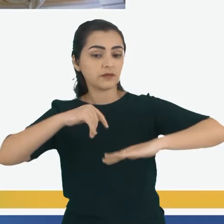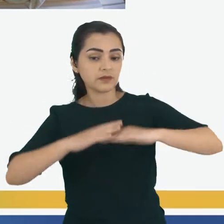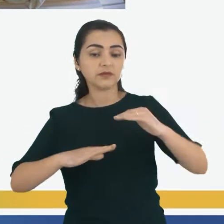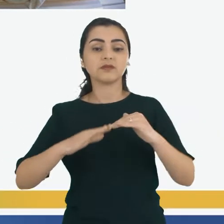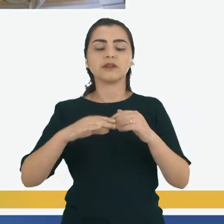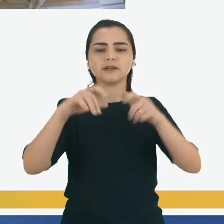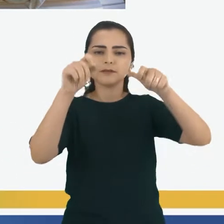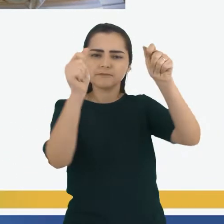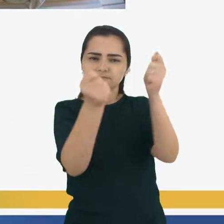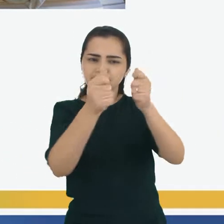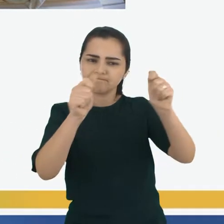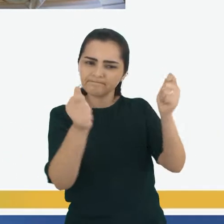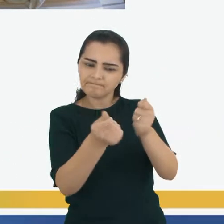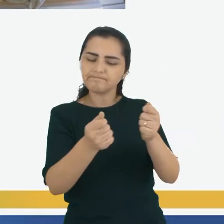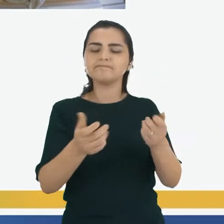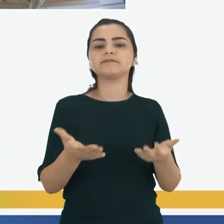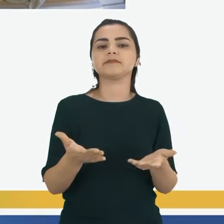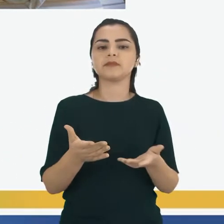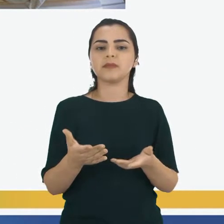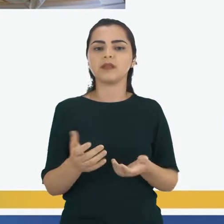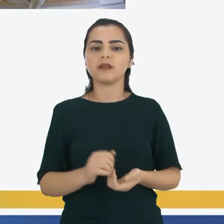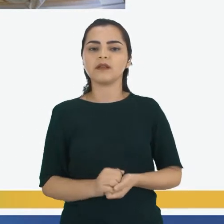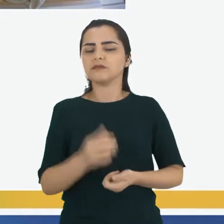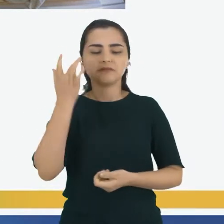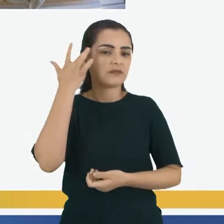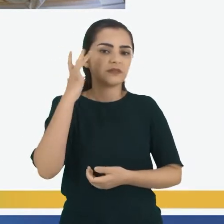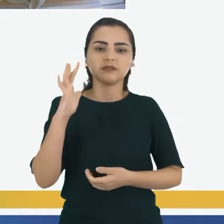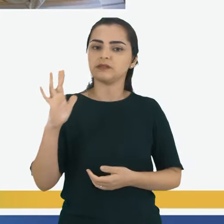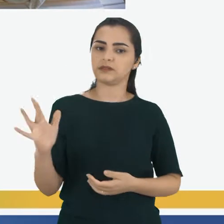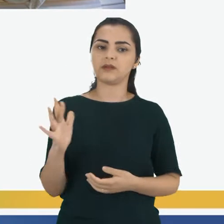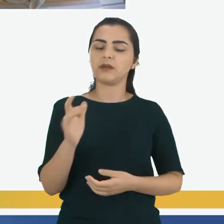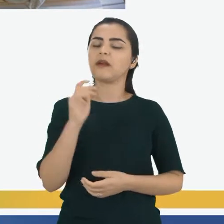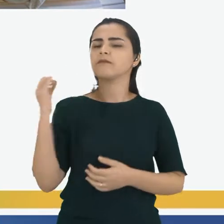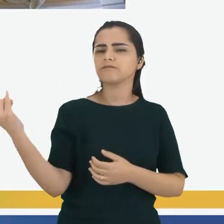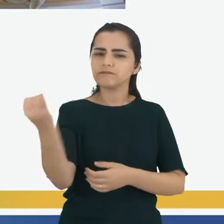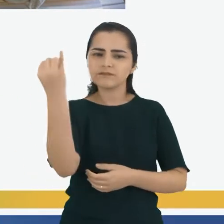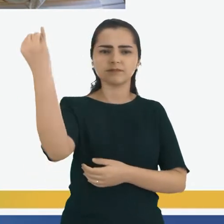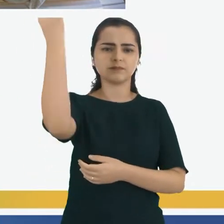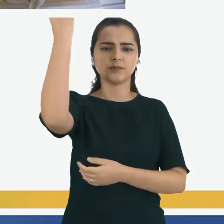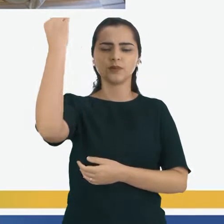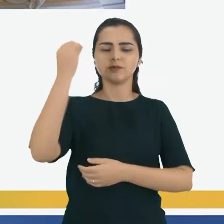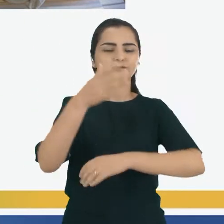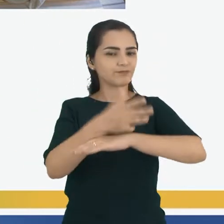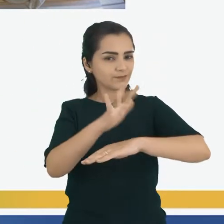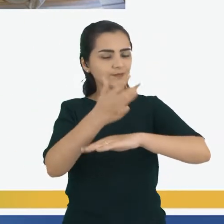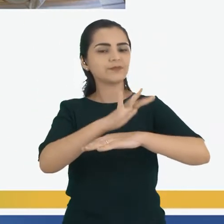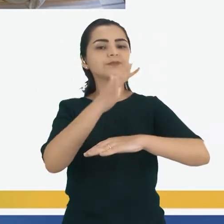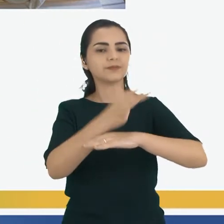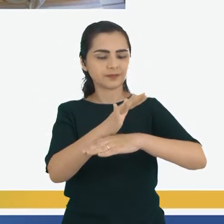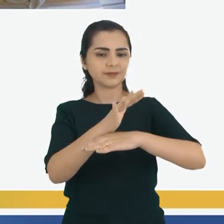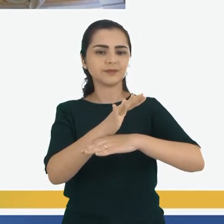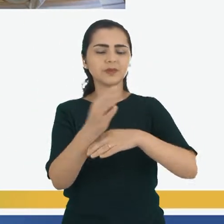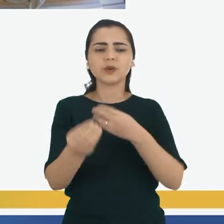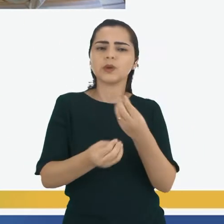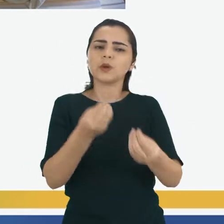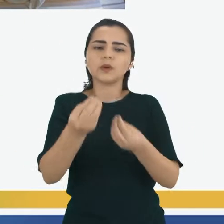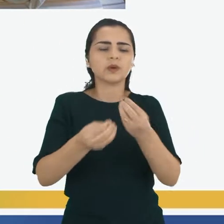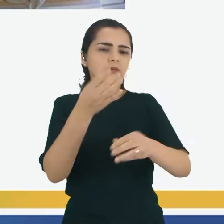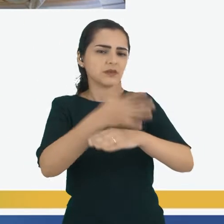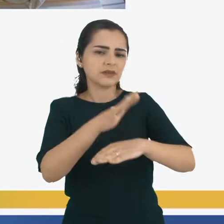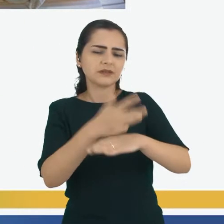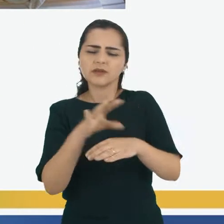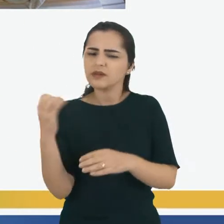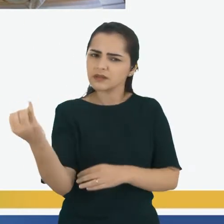para modelagem e escultura, mesmo sem saber que a importância dessa prática, como essa prática